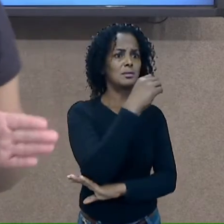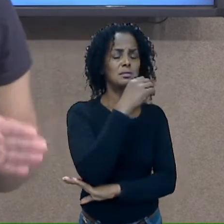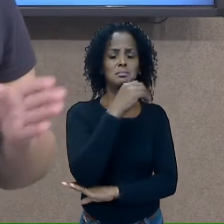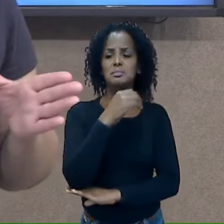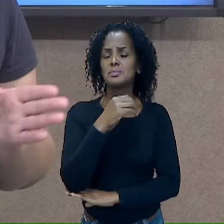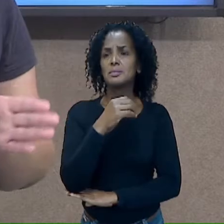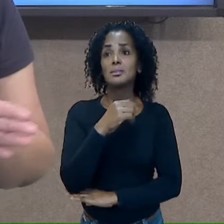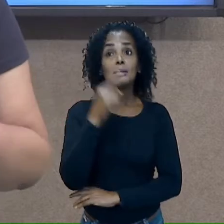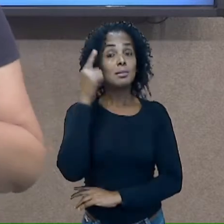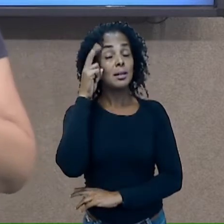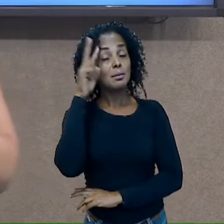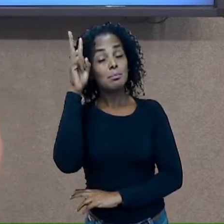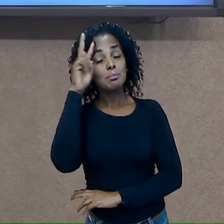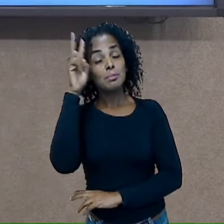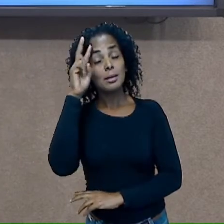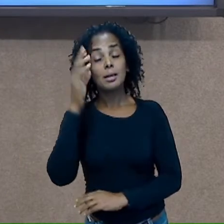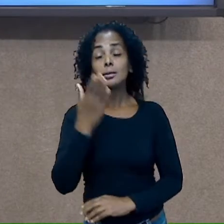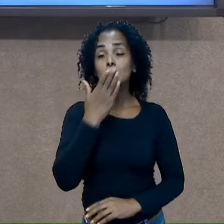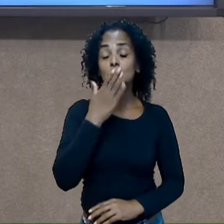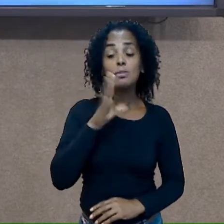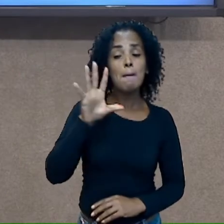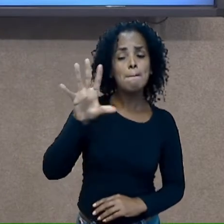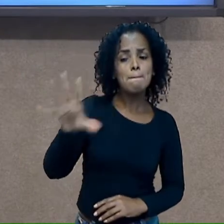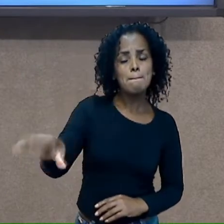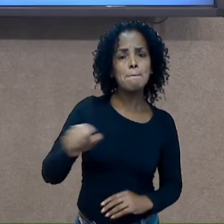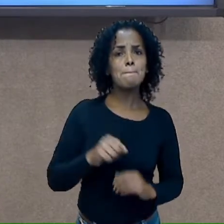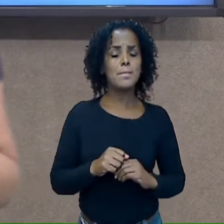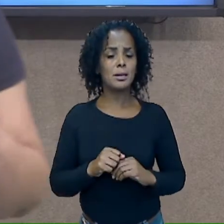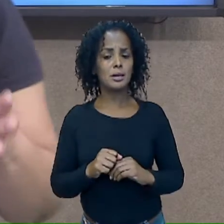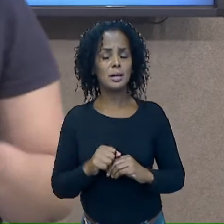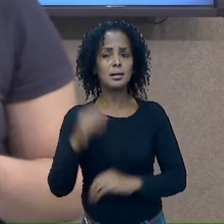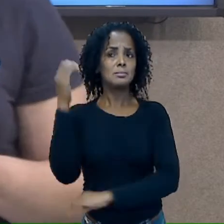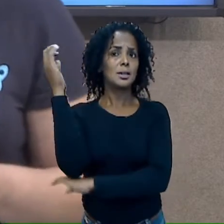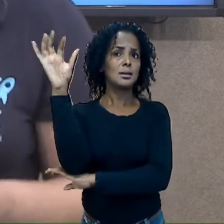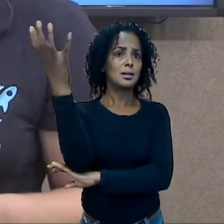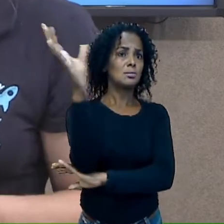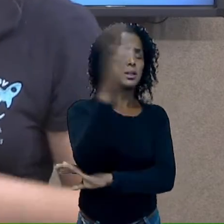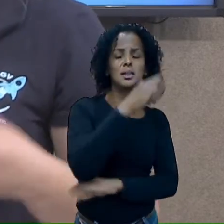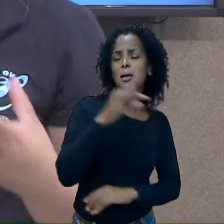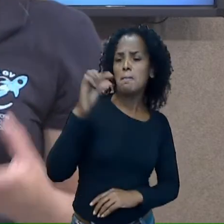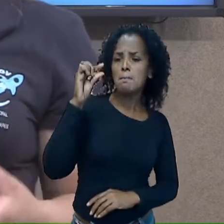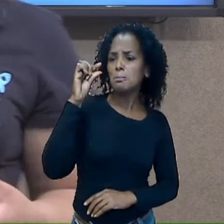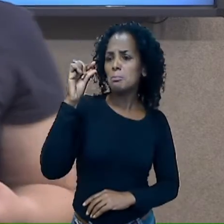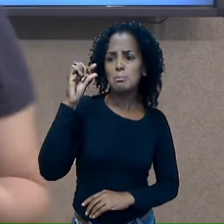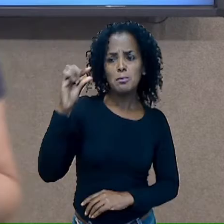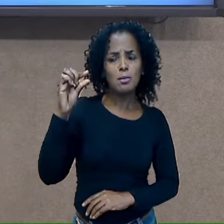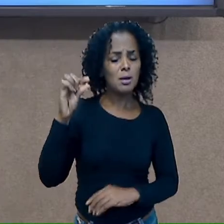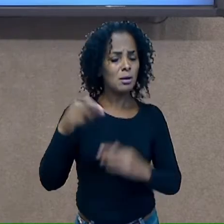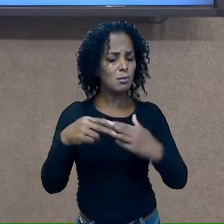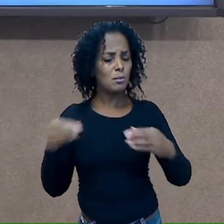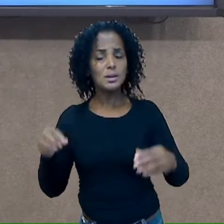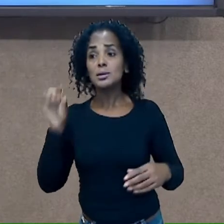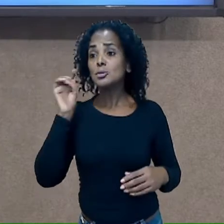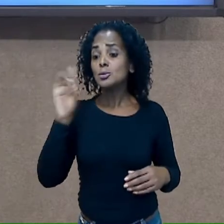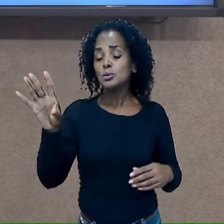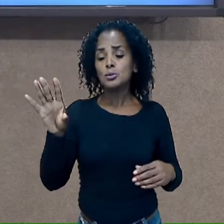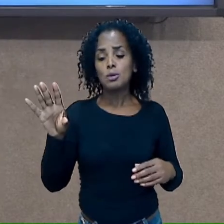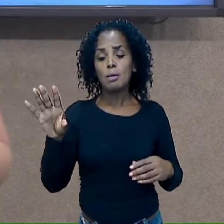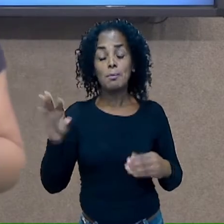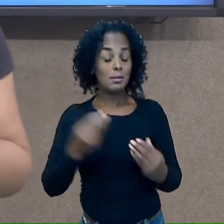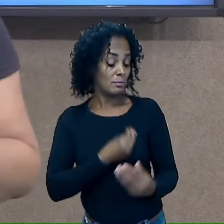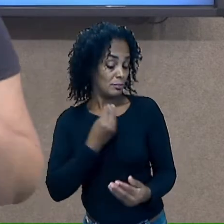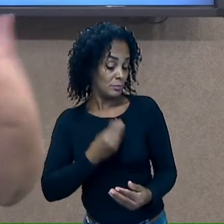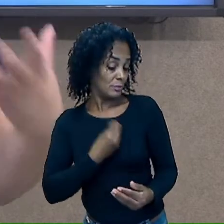natureza apenas o suficiente para a sua sobrevivência, para os seus artesanatos, né? Eles não